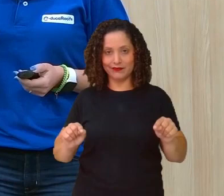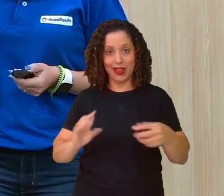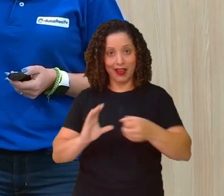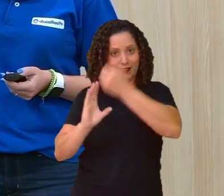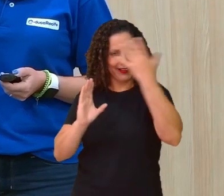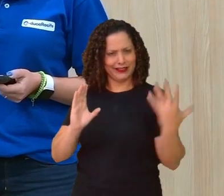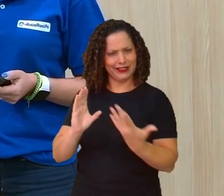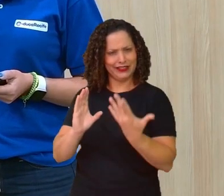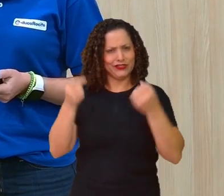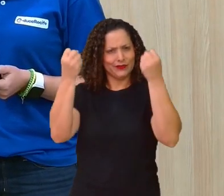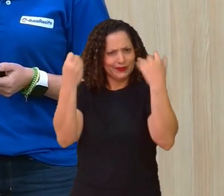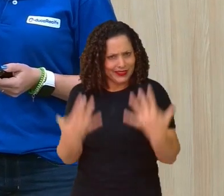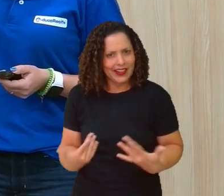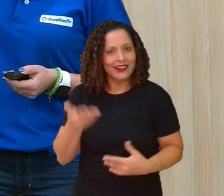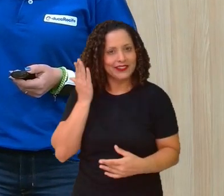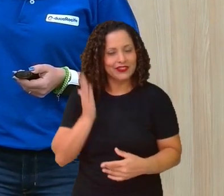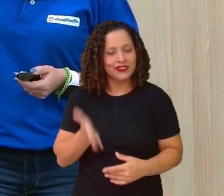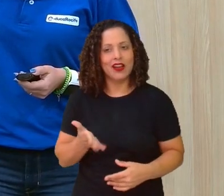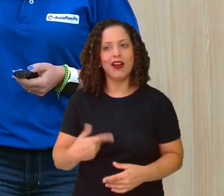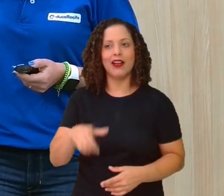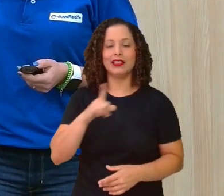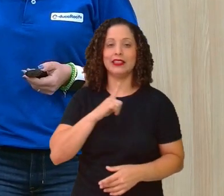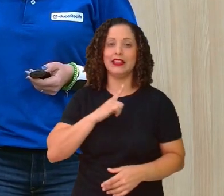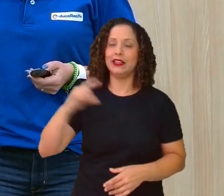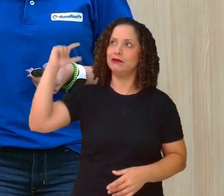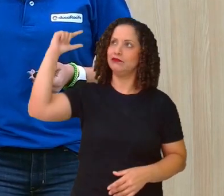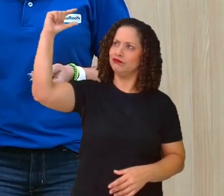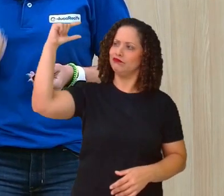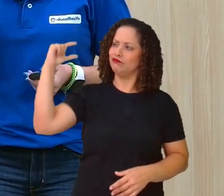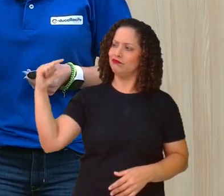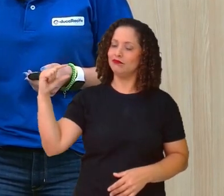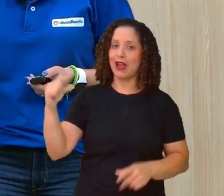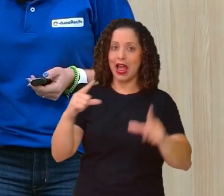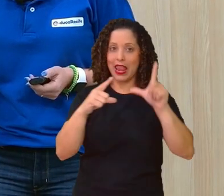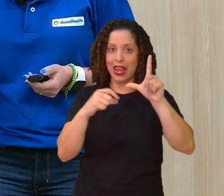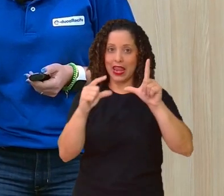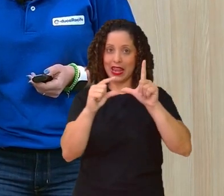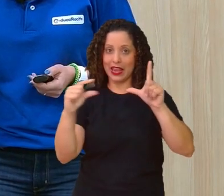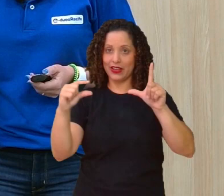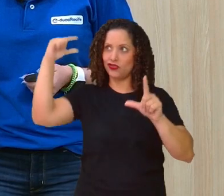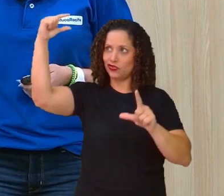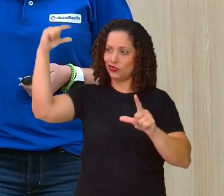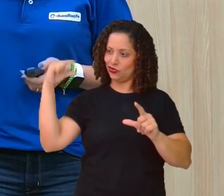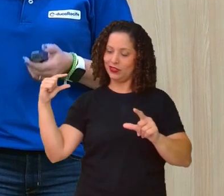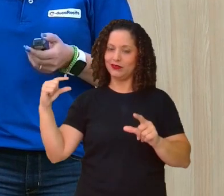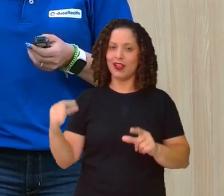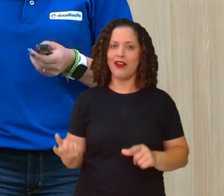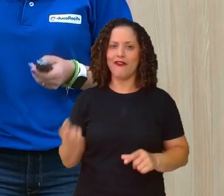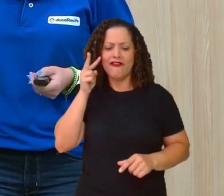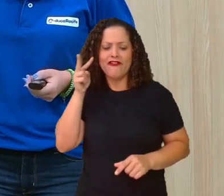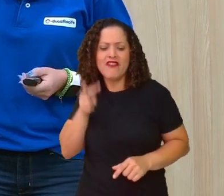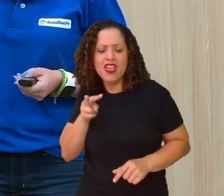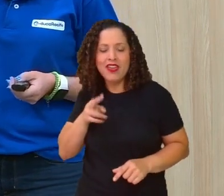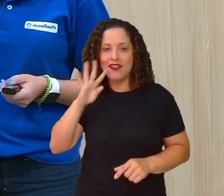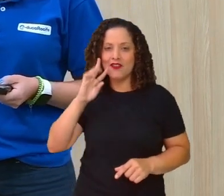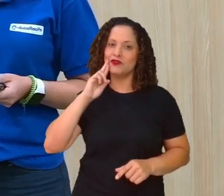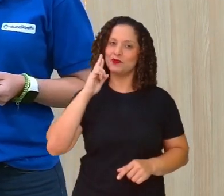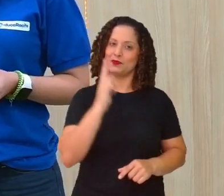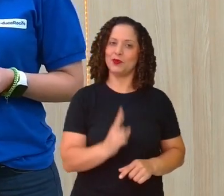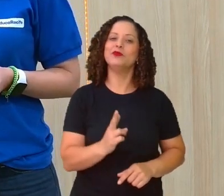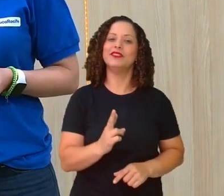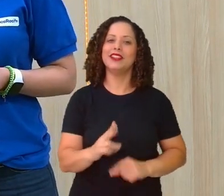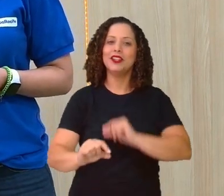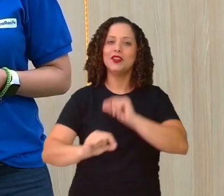do gráfico, né, tendo a legenda aqui, a gente consegue responder algumas perguntas em